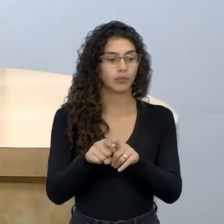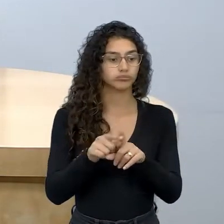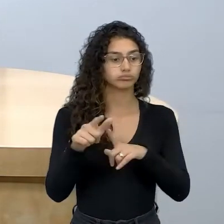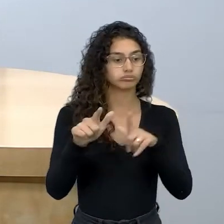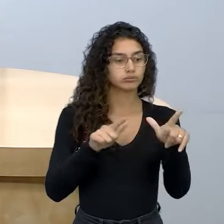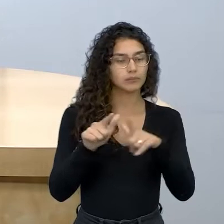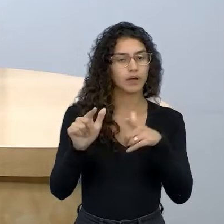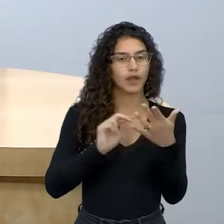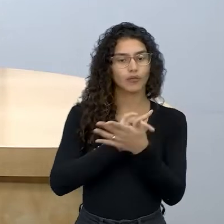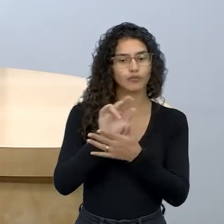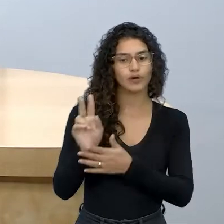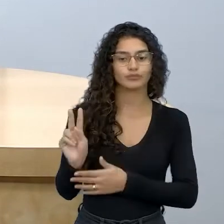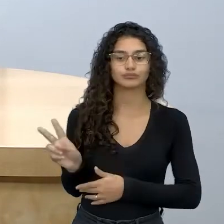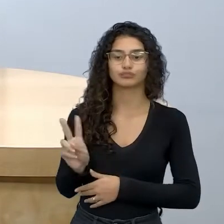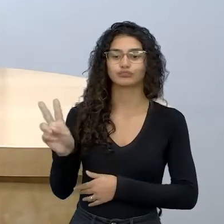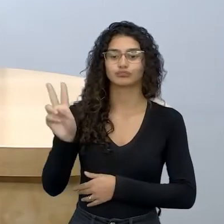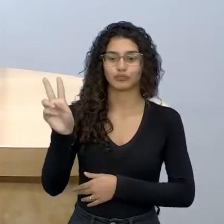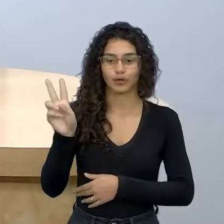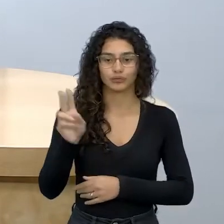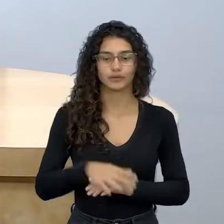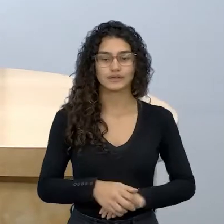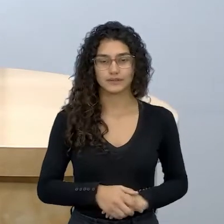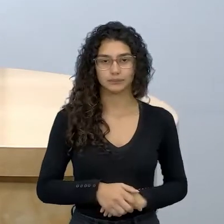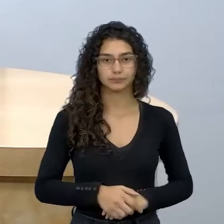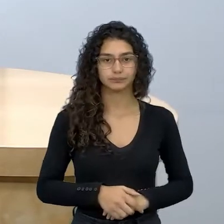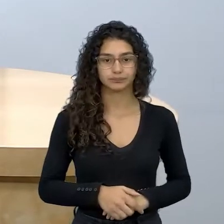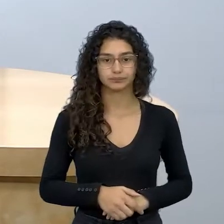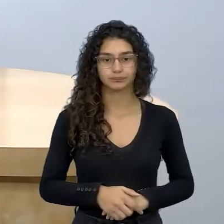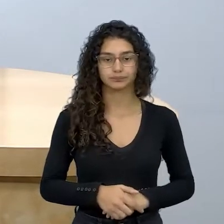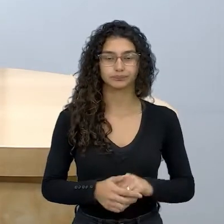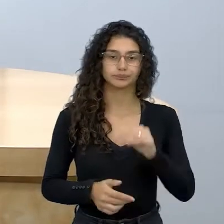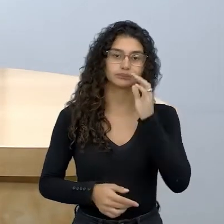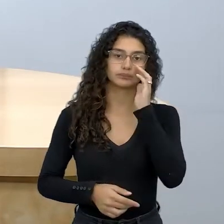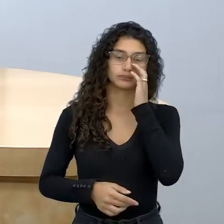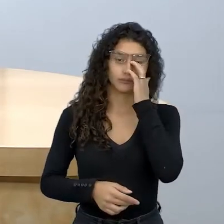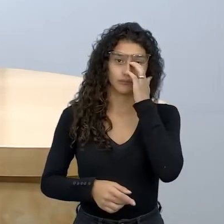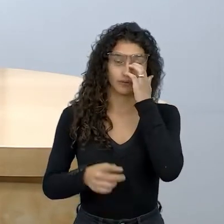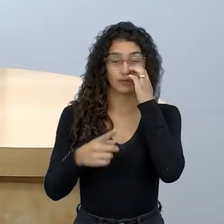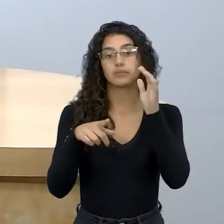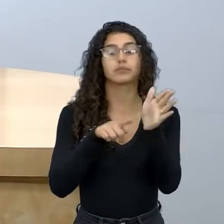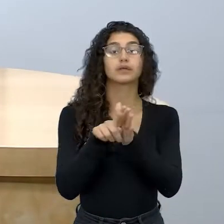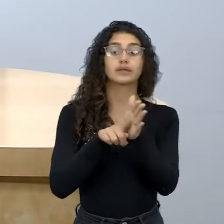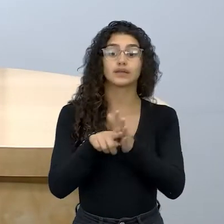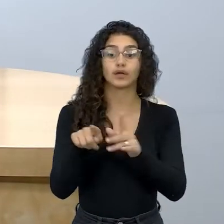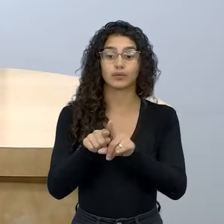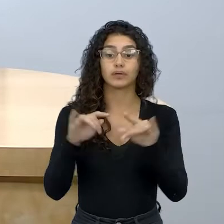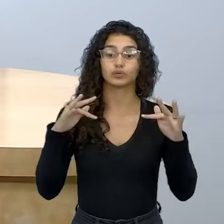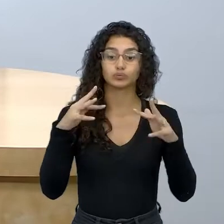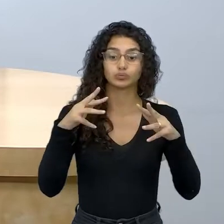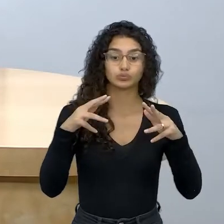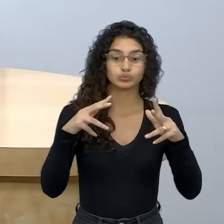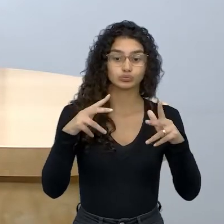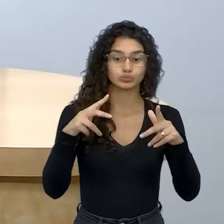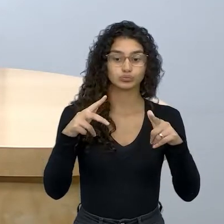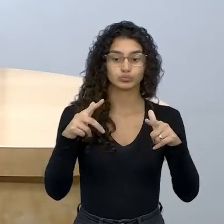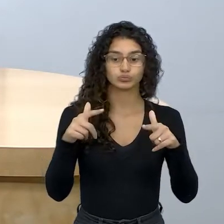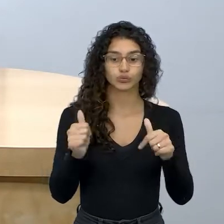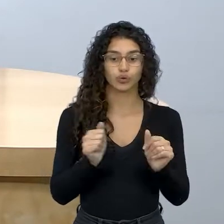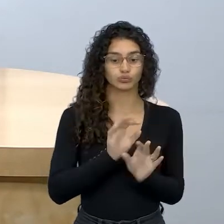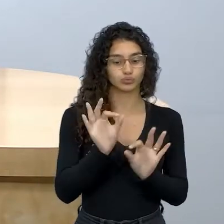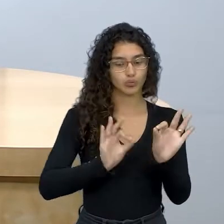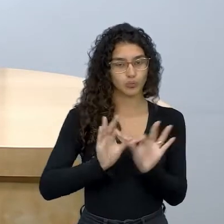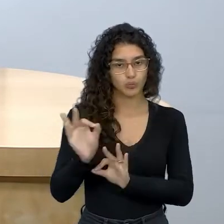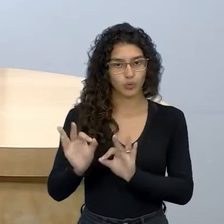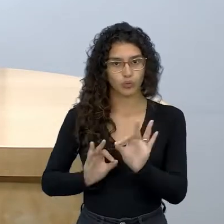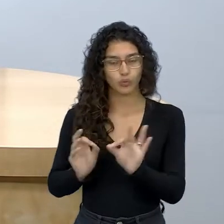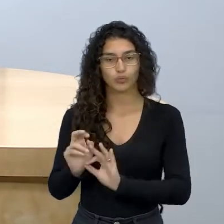com muitos valores, tudo bem? E vocês pesquisaram todos os produtos